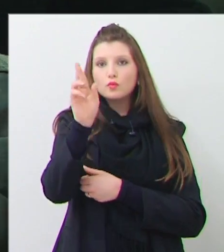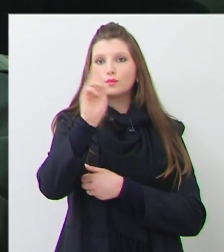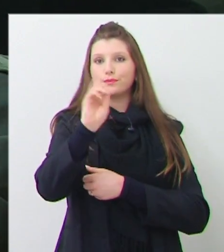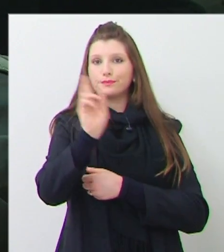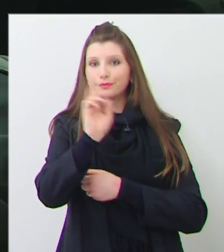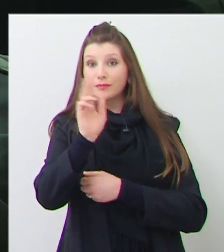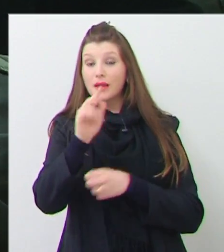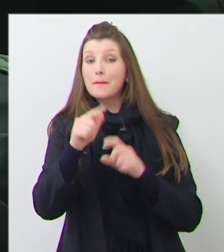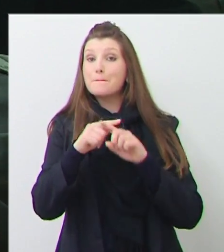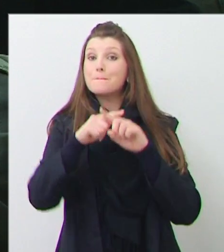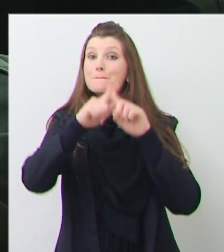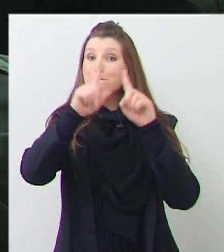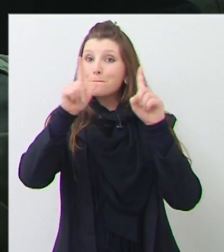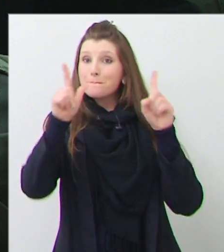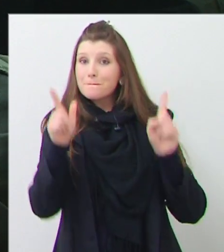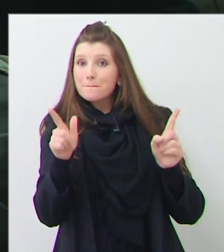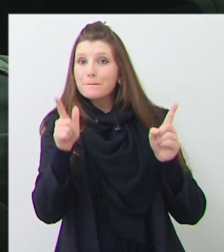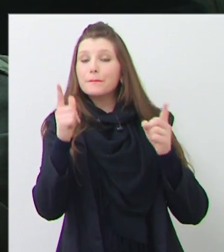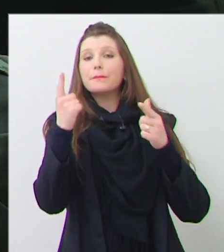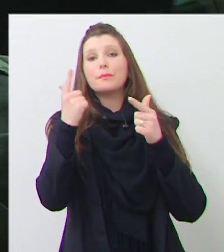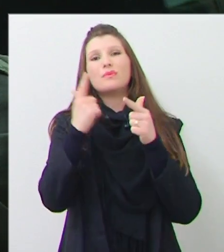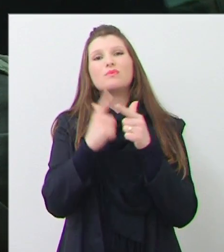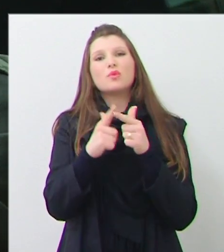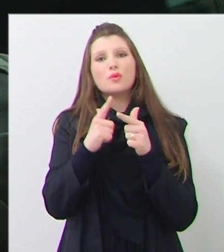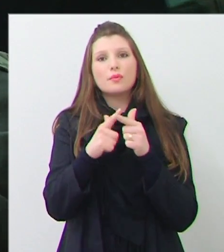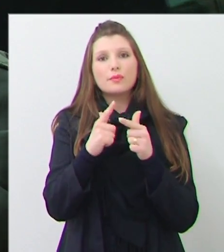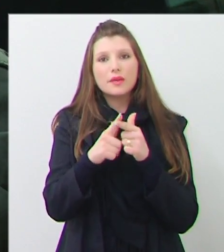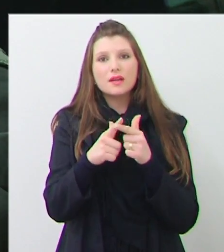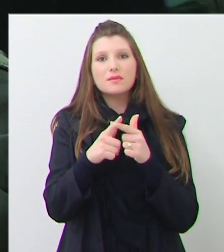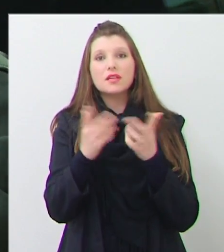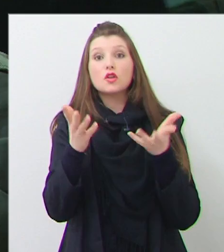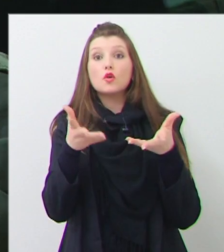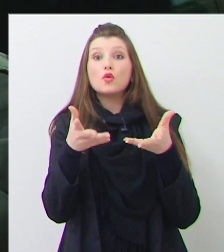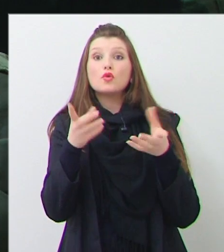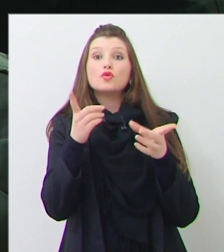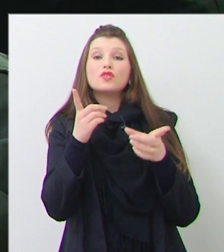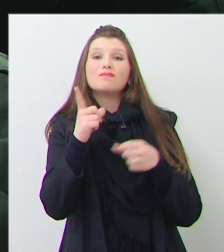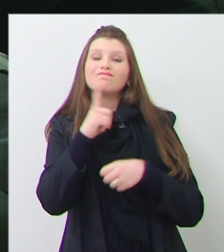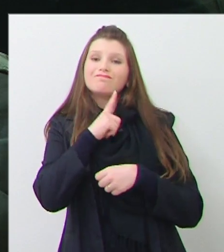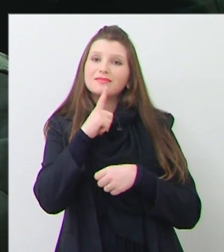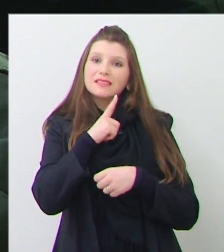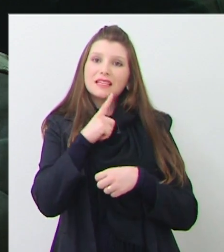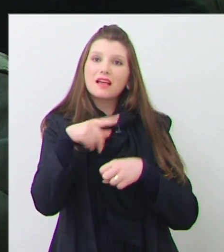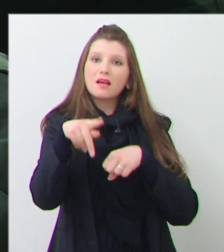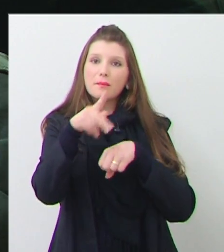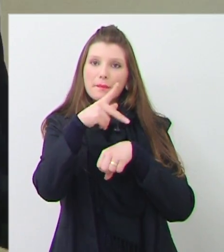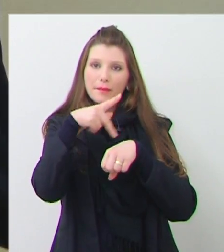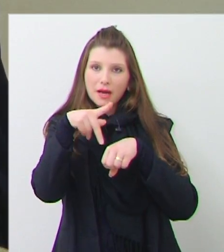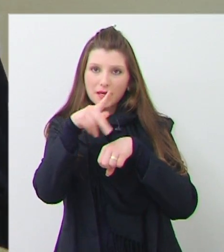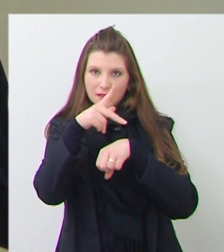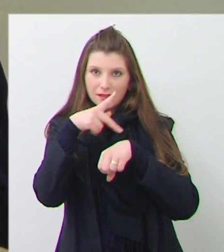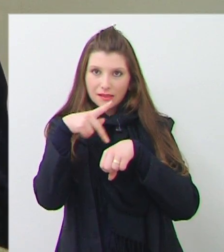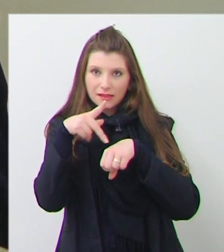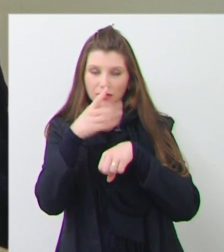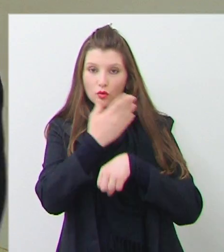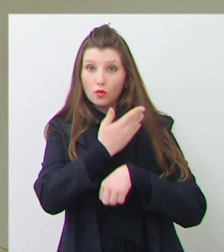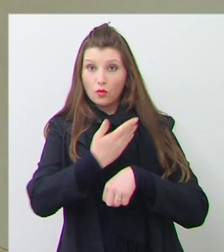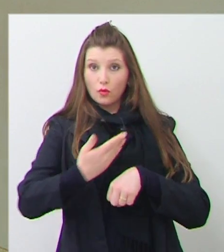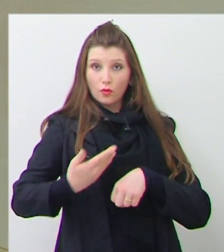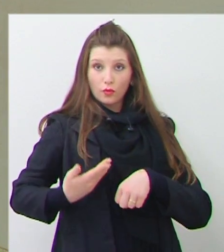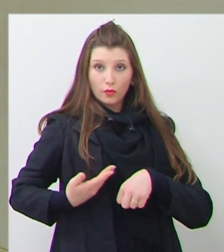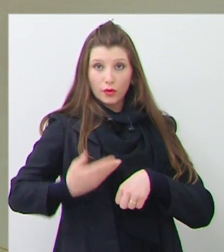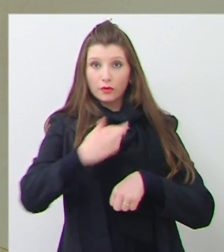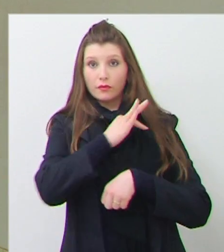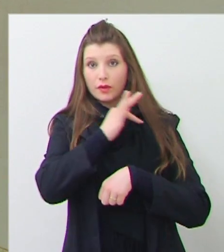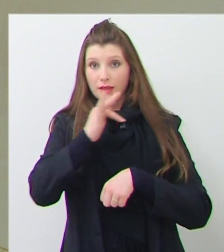Mas, com a situação financeira que se encontra o país, o governo federal devendo